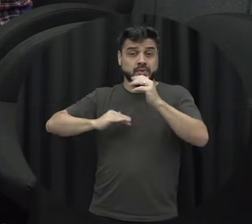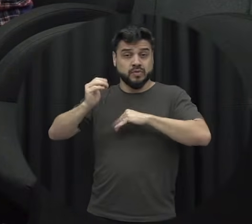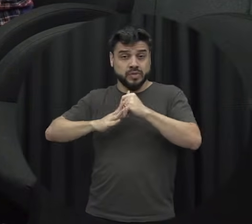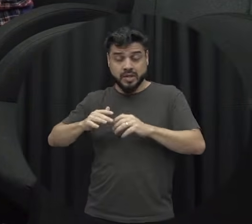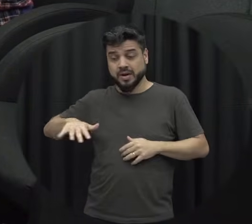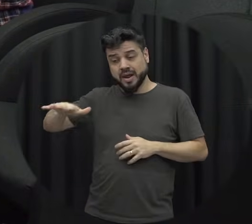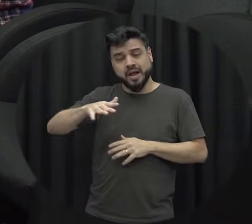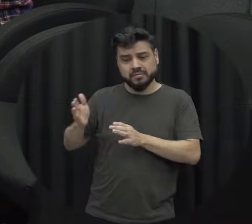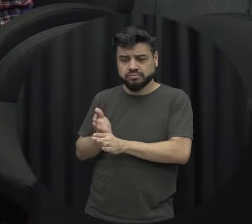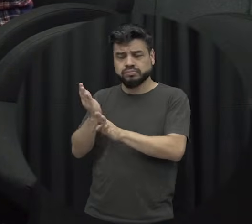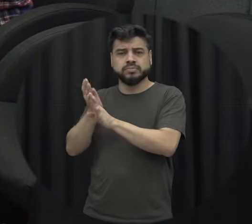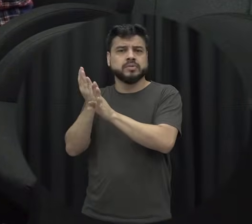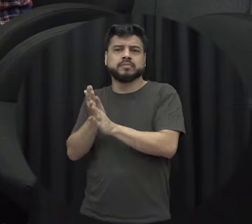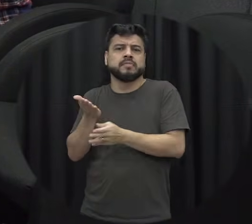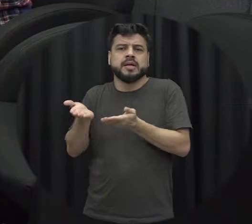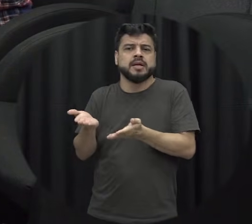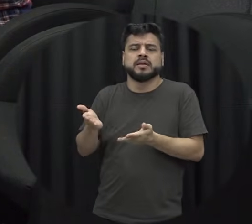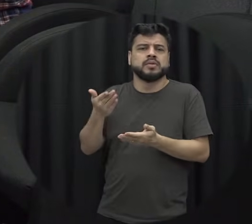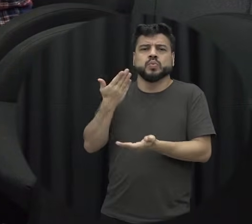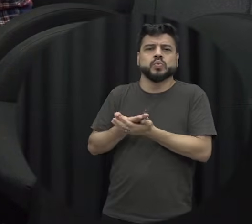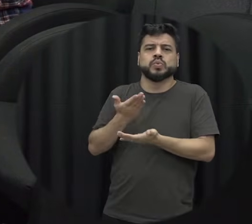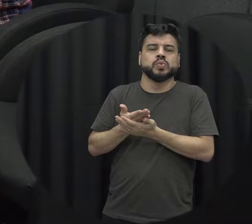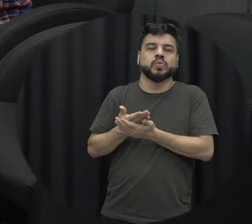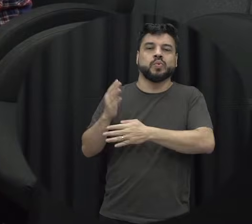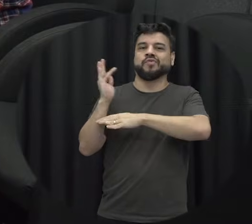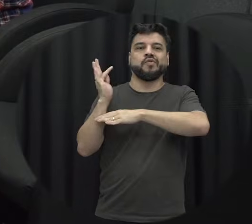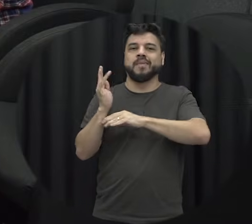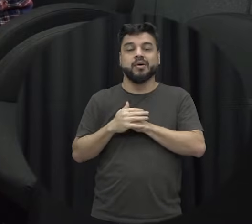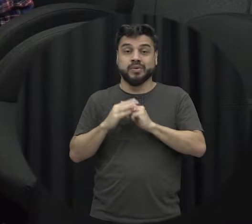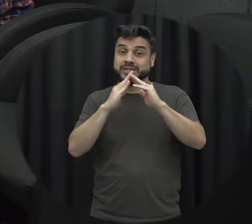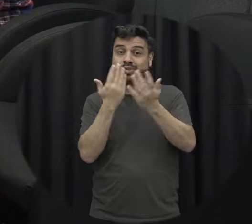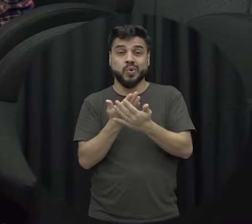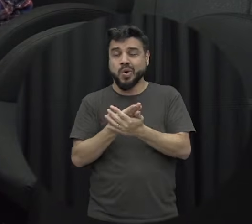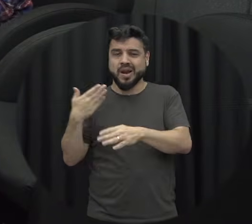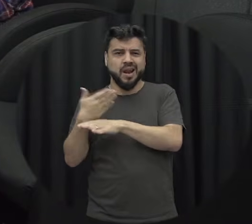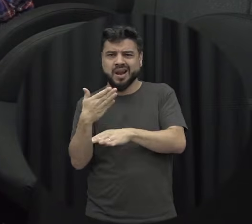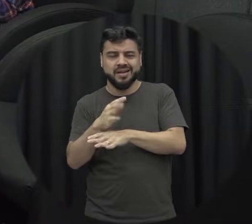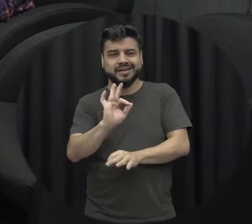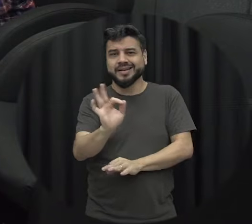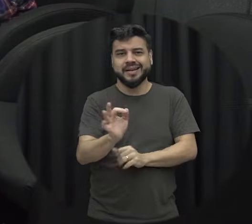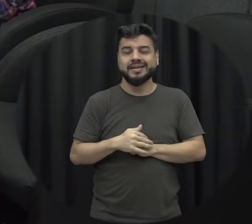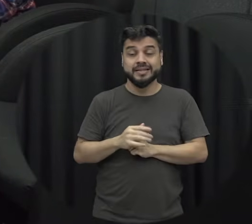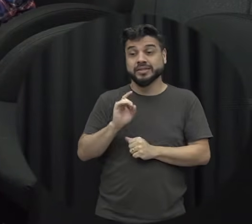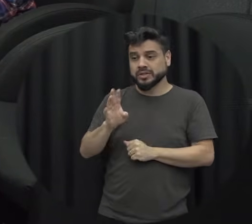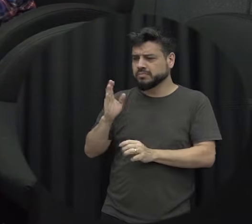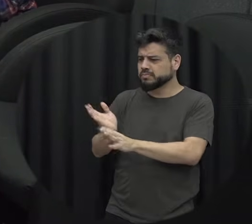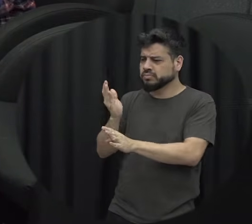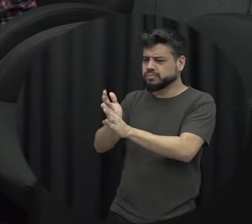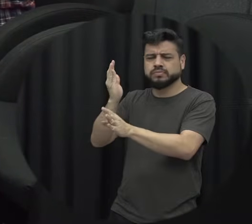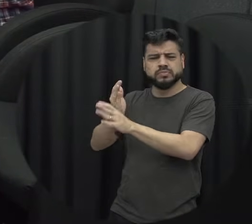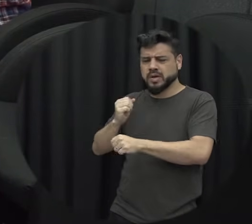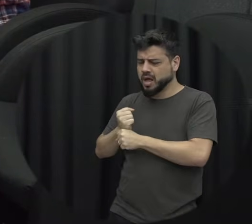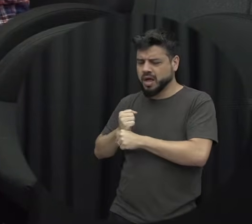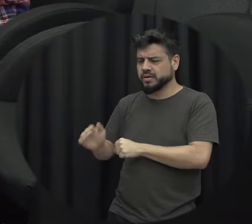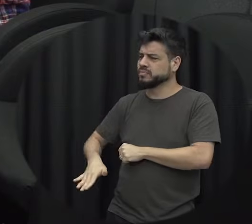estudo, vamos dizer, um estudo formal daquela área, né? Mas ele tem vamos dizer, a prática dele faz